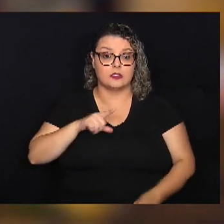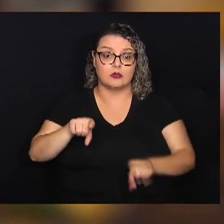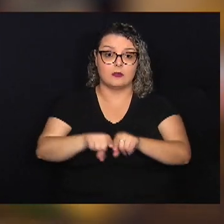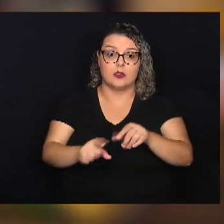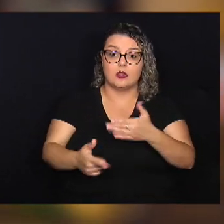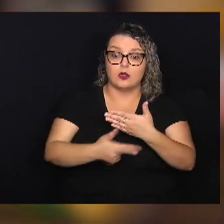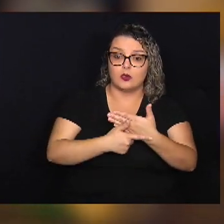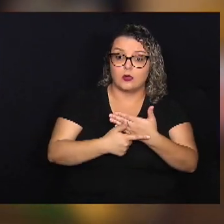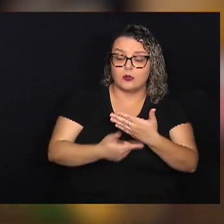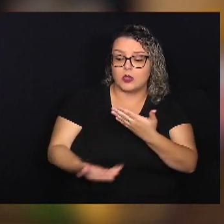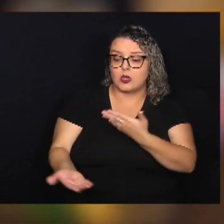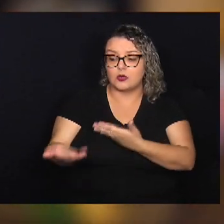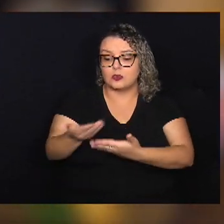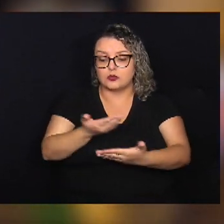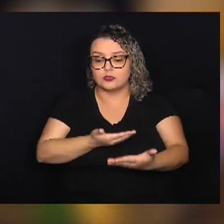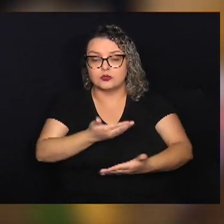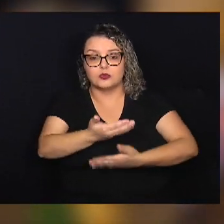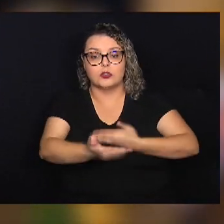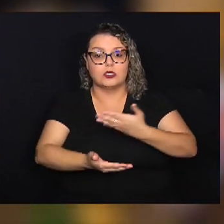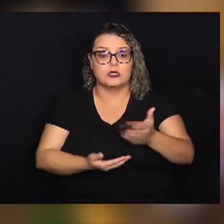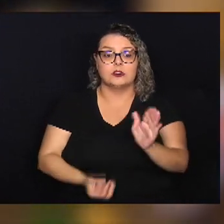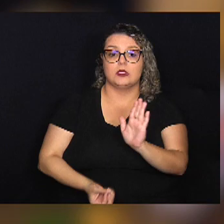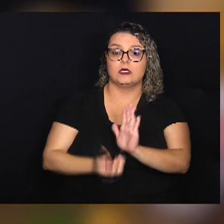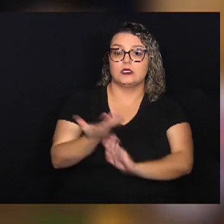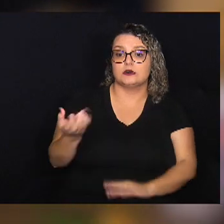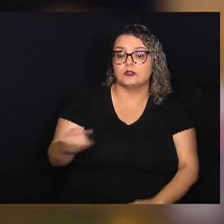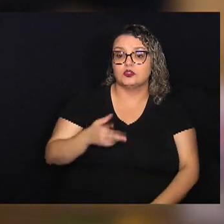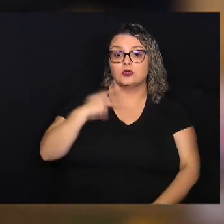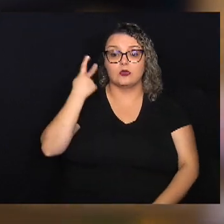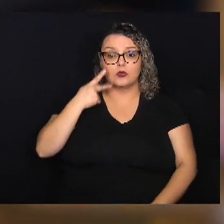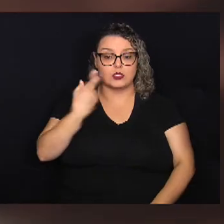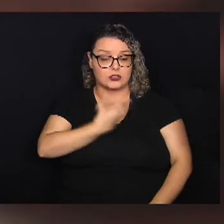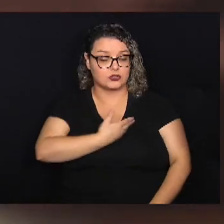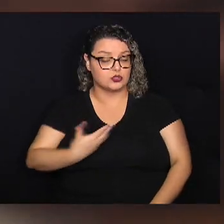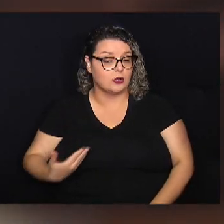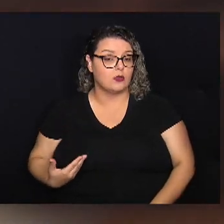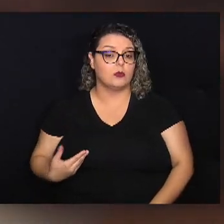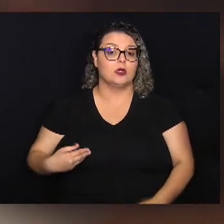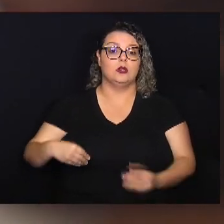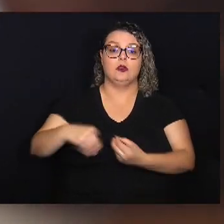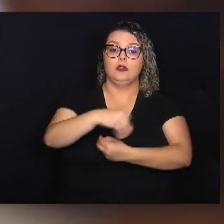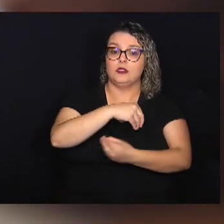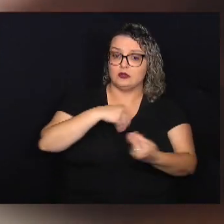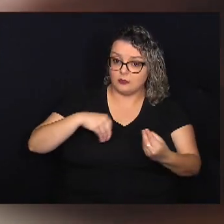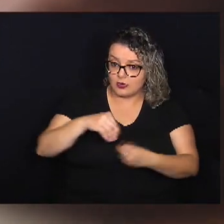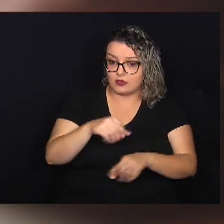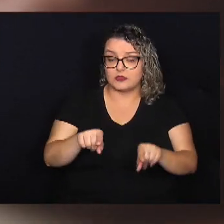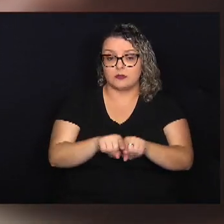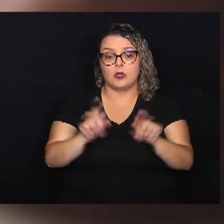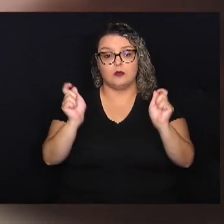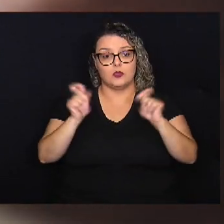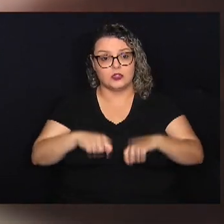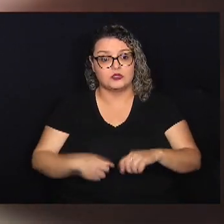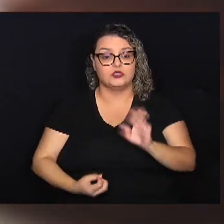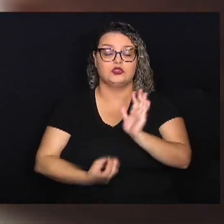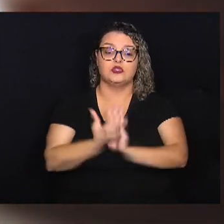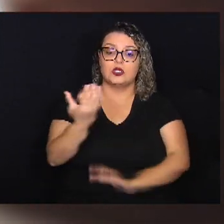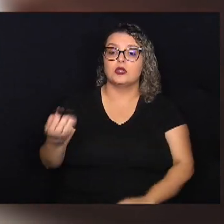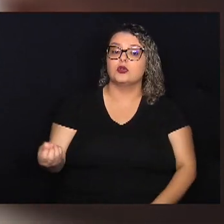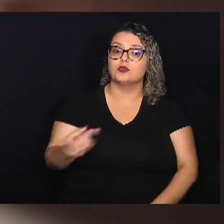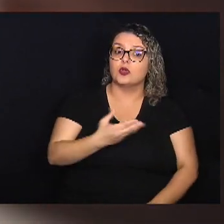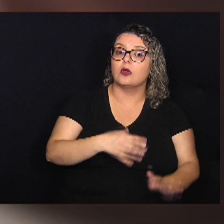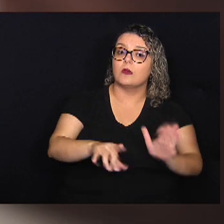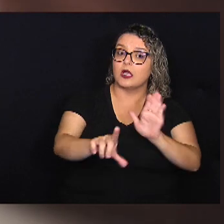um articulador na criação de novas políticas públicas que necessariamente envolvem também a possibilidade de criação de novas